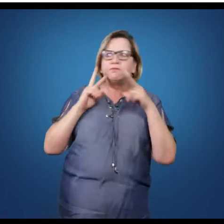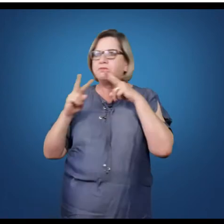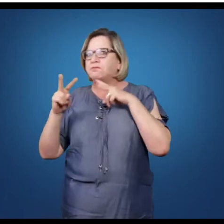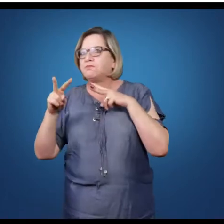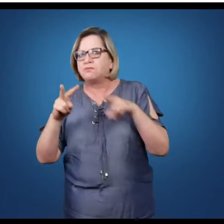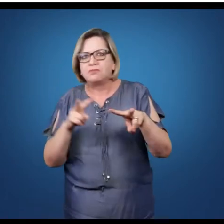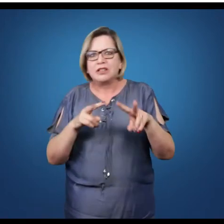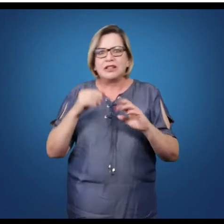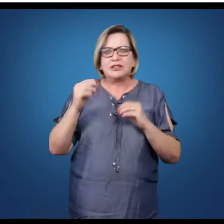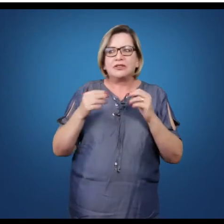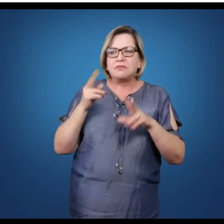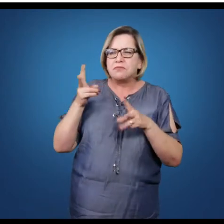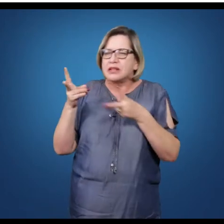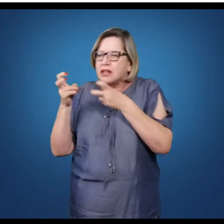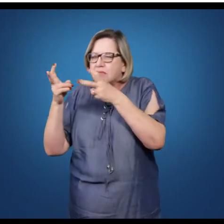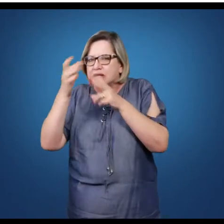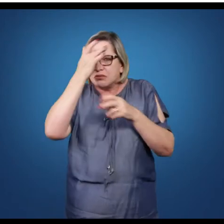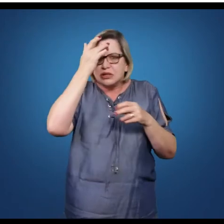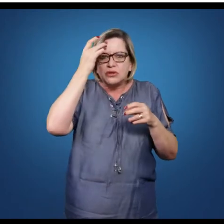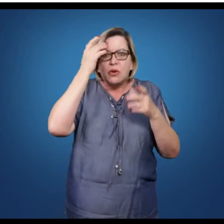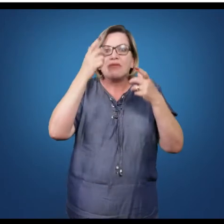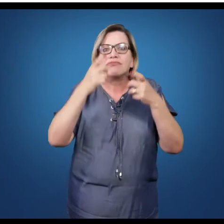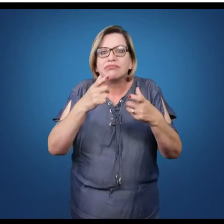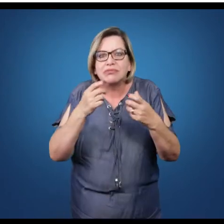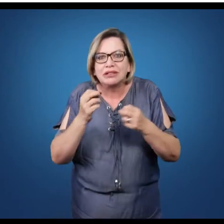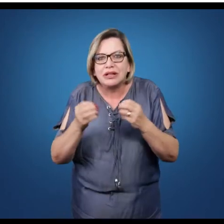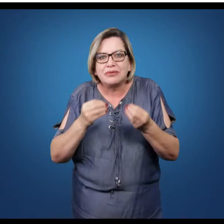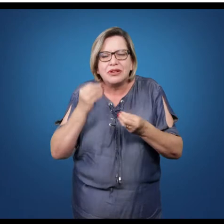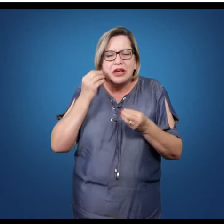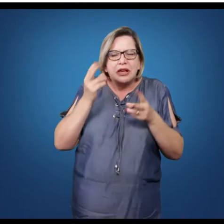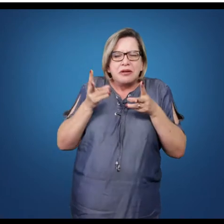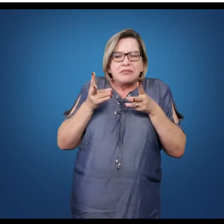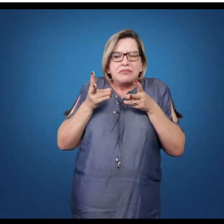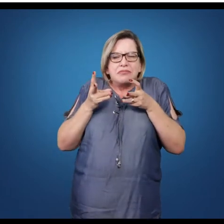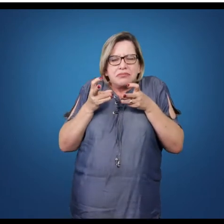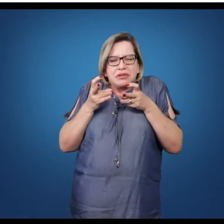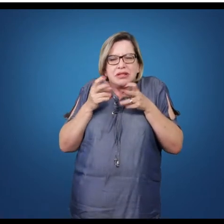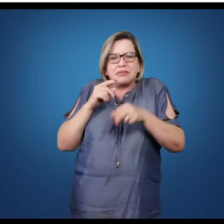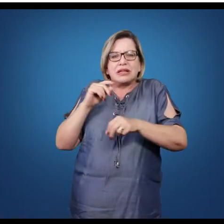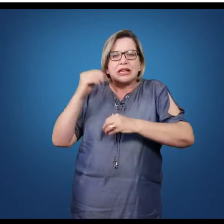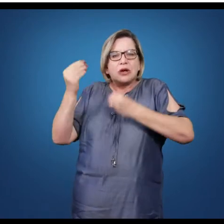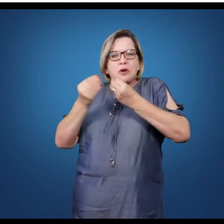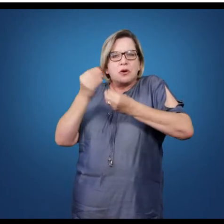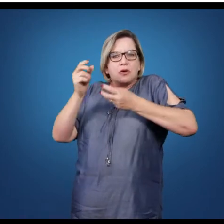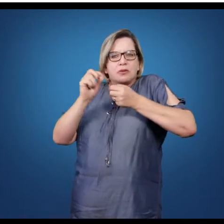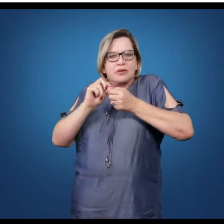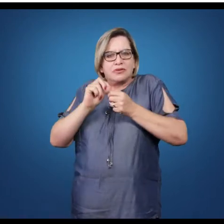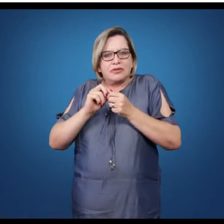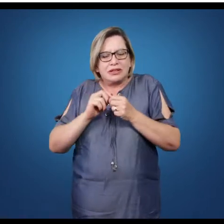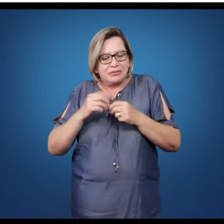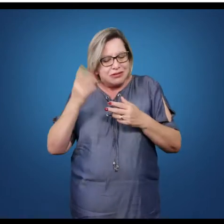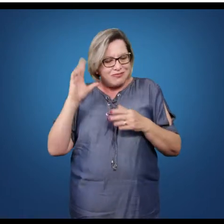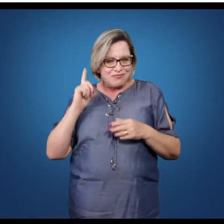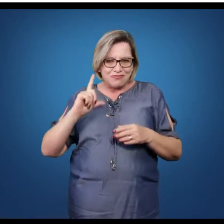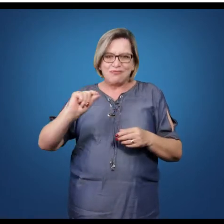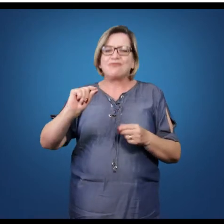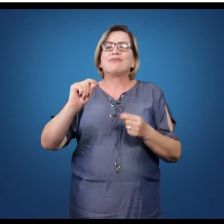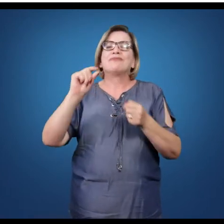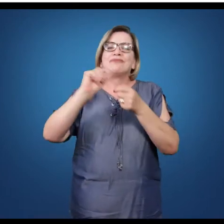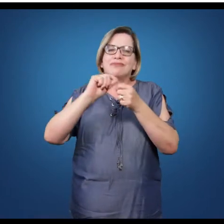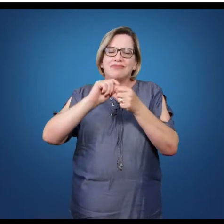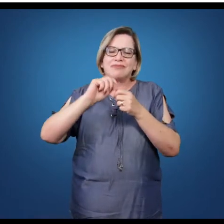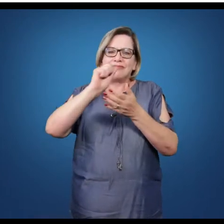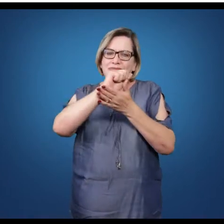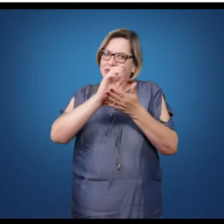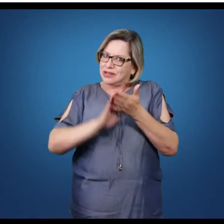onde estão os companheiros, ter uma noção de espaço temporal muito apurada para que tenha sucesso na atividade. Mesmo